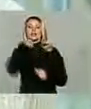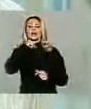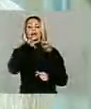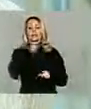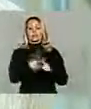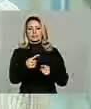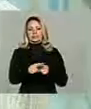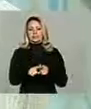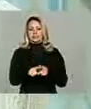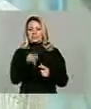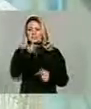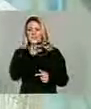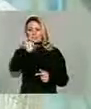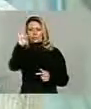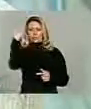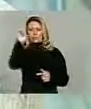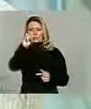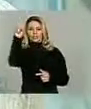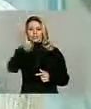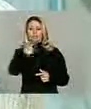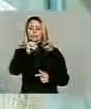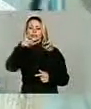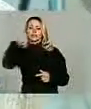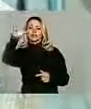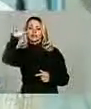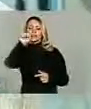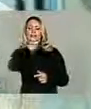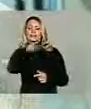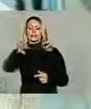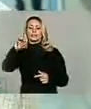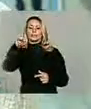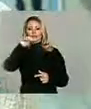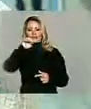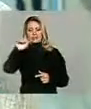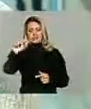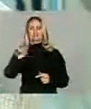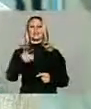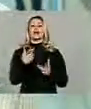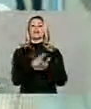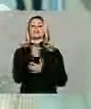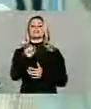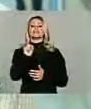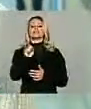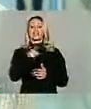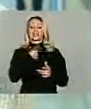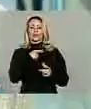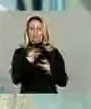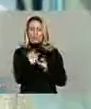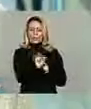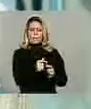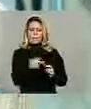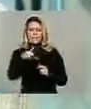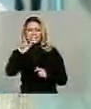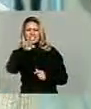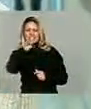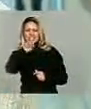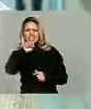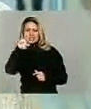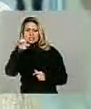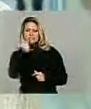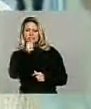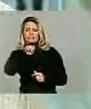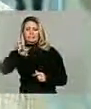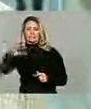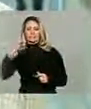a toxoplasmose é uma doença produzida por um parasita chamado Toxoplasma gondii. E